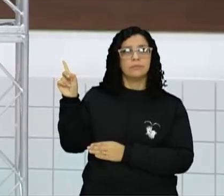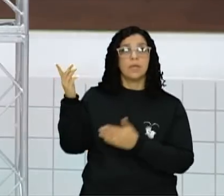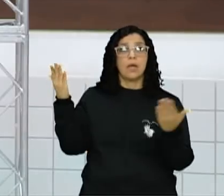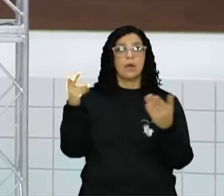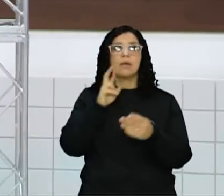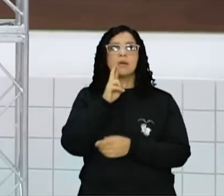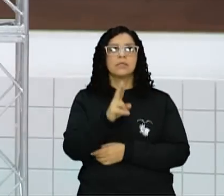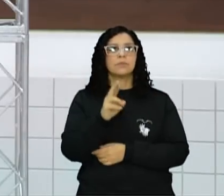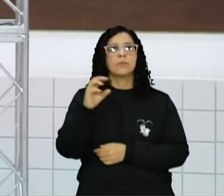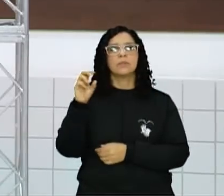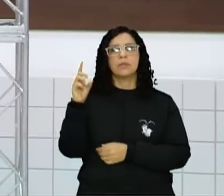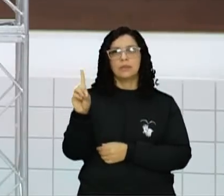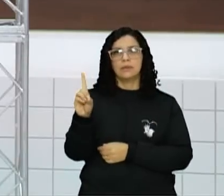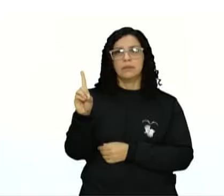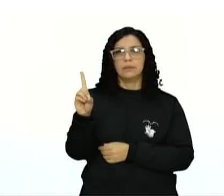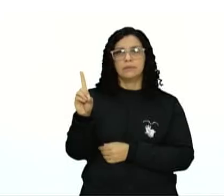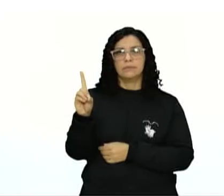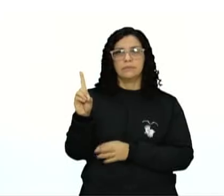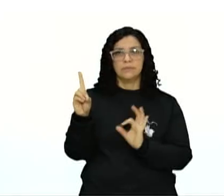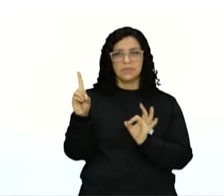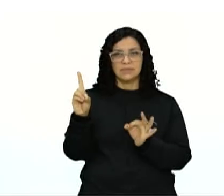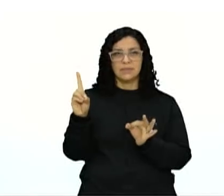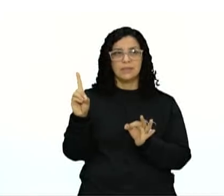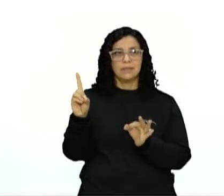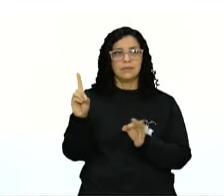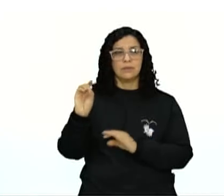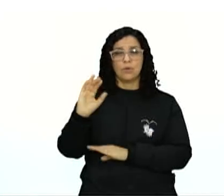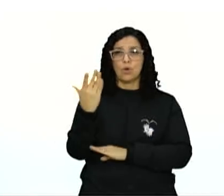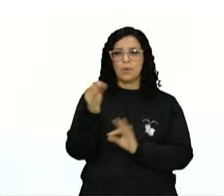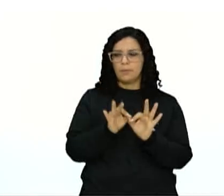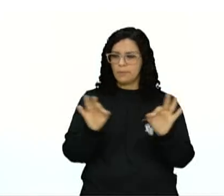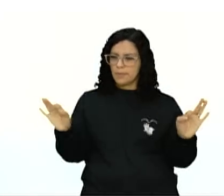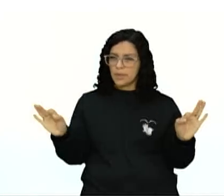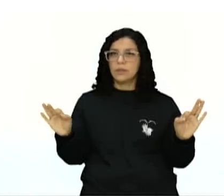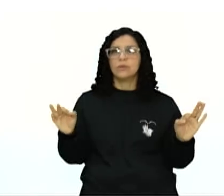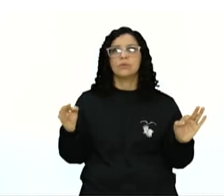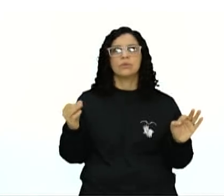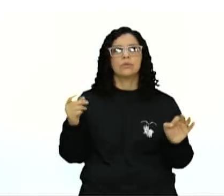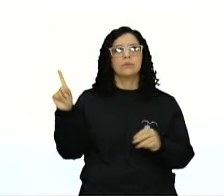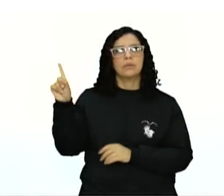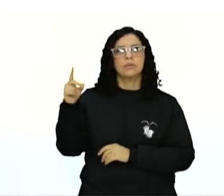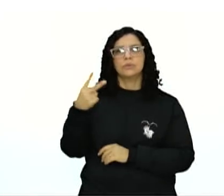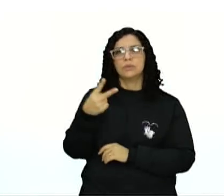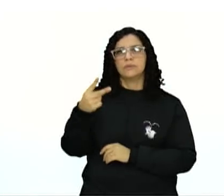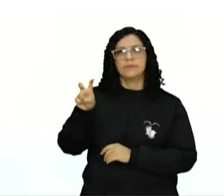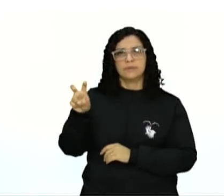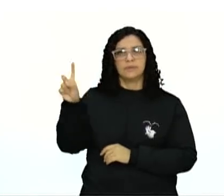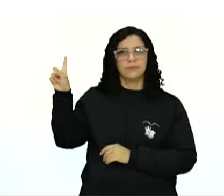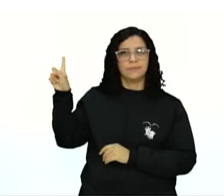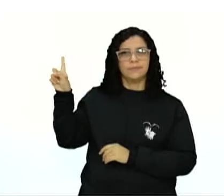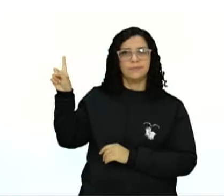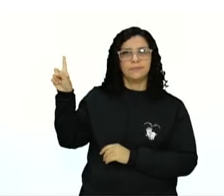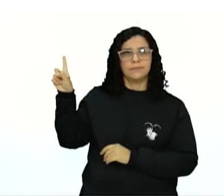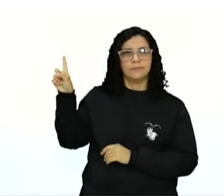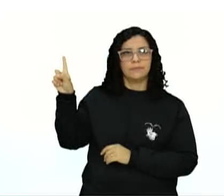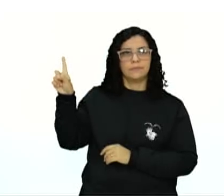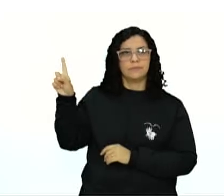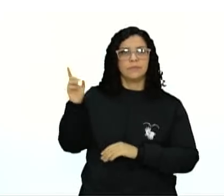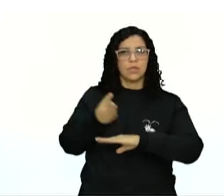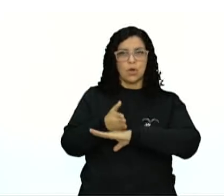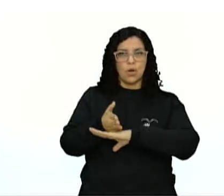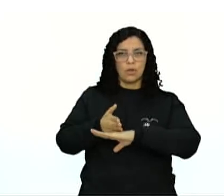aqui, alternativa D, o comprimento do linear dessa peça que vai ser cortada para fazer as